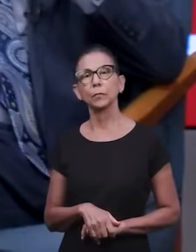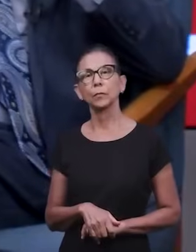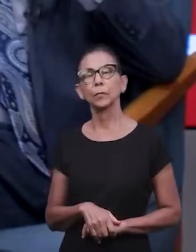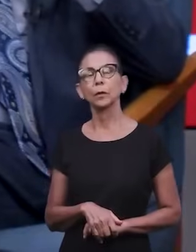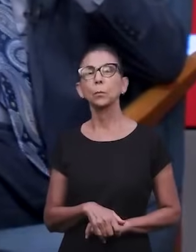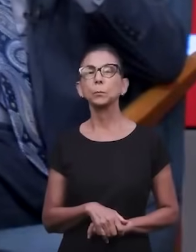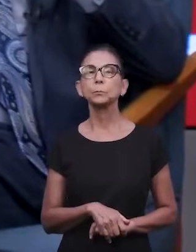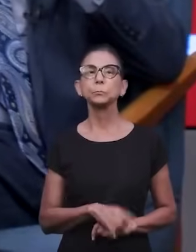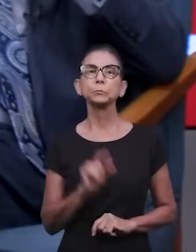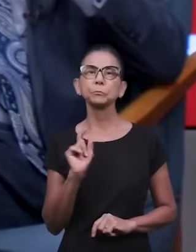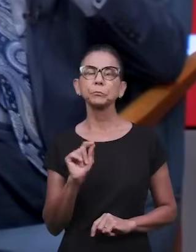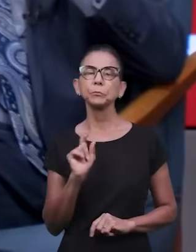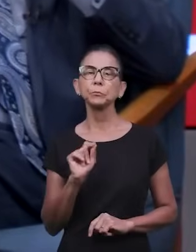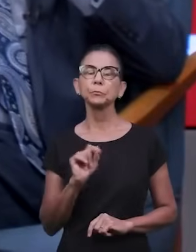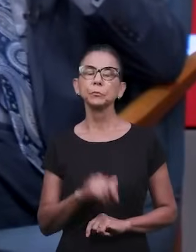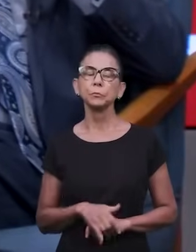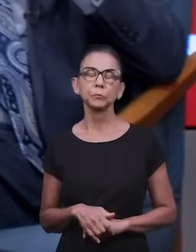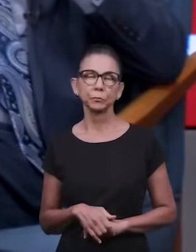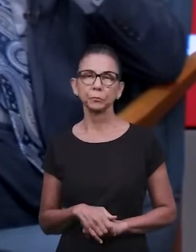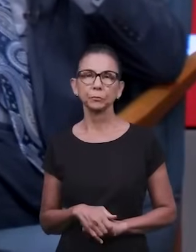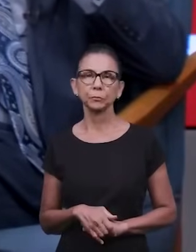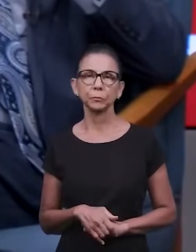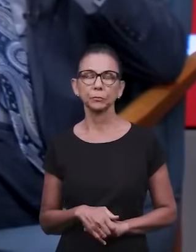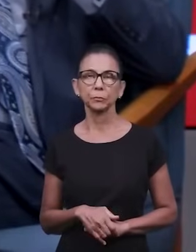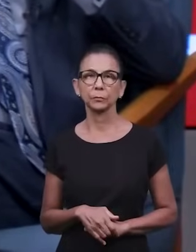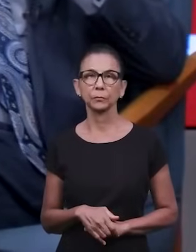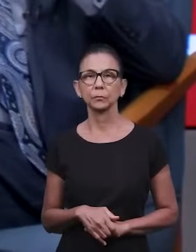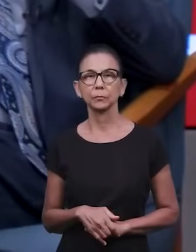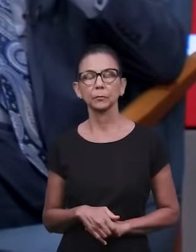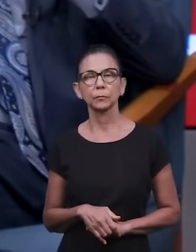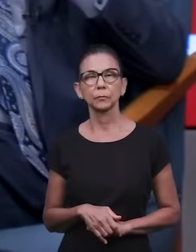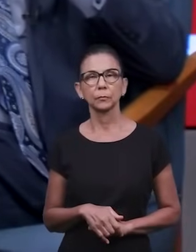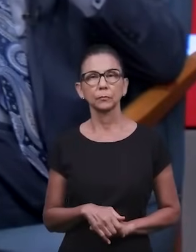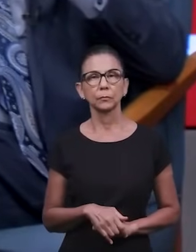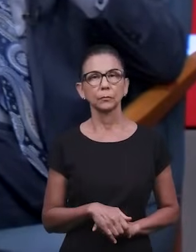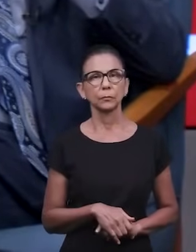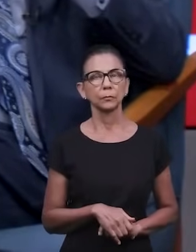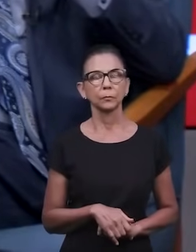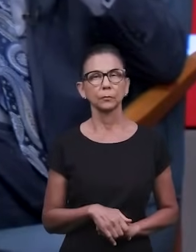Qual é essa conotação importante do ministério